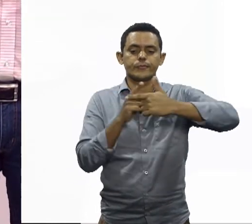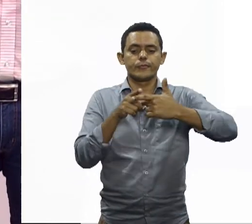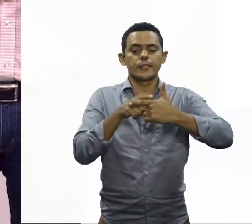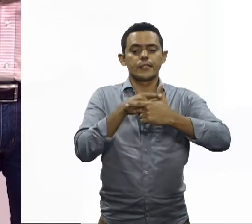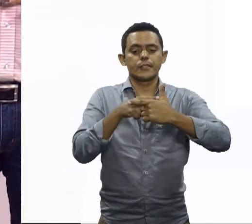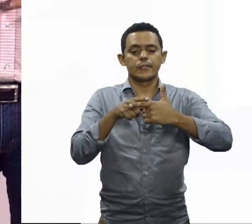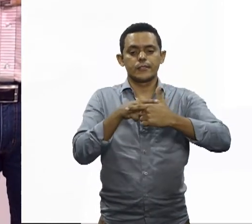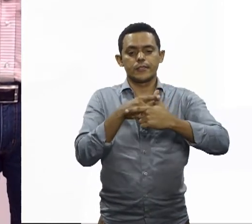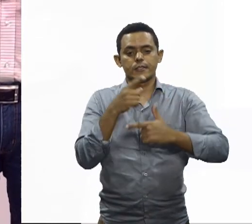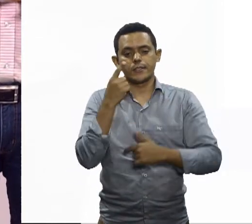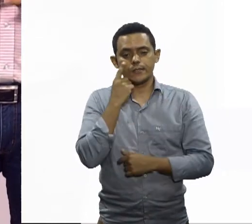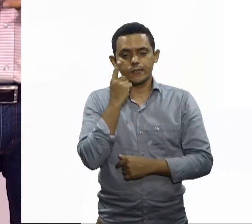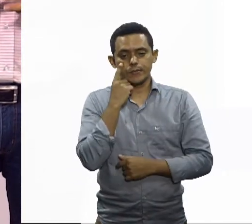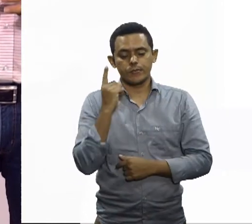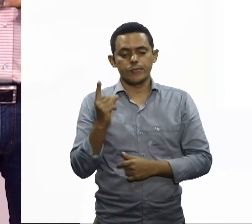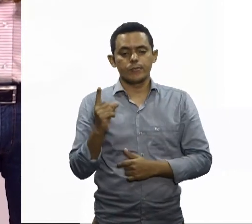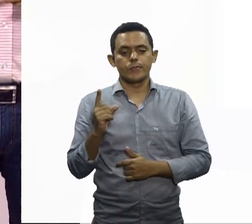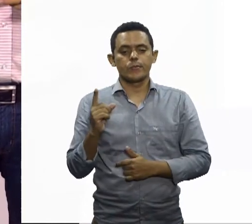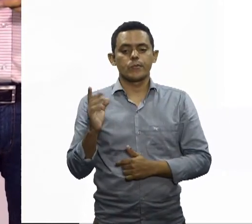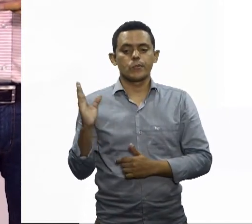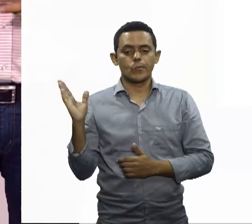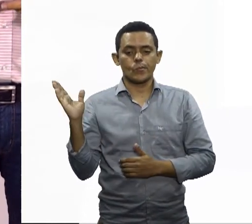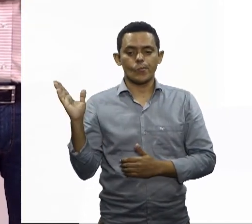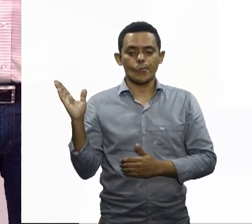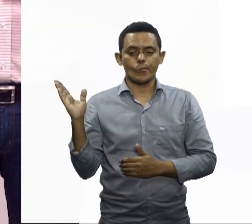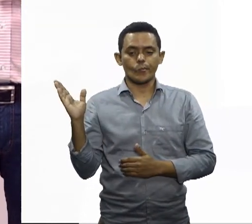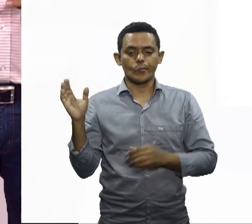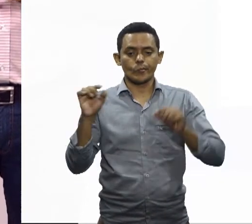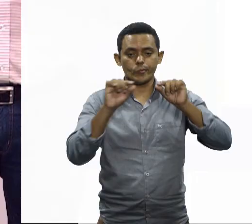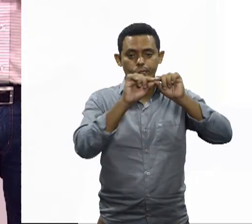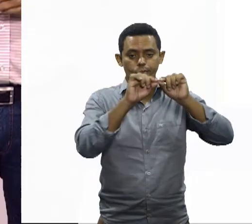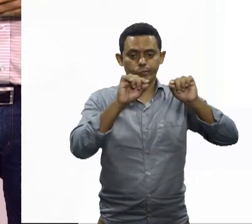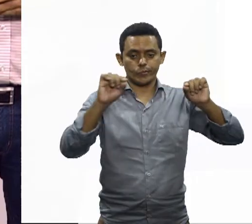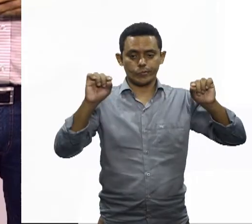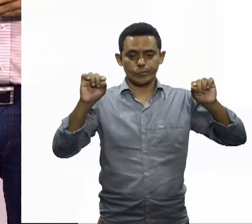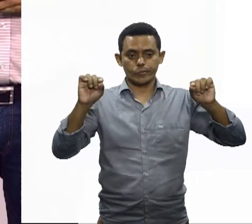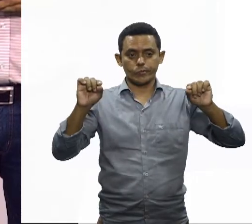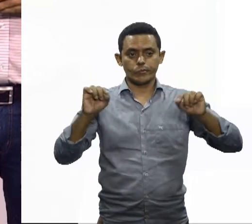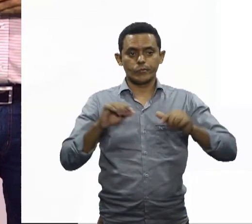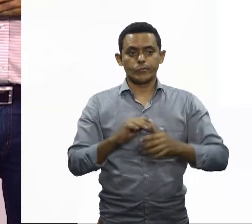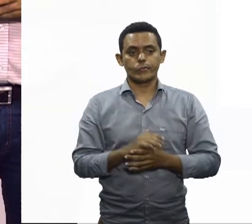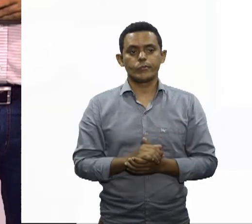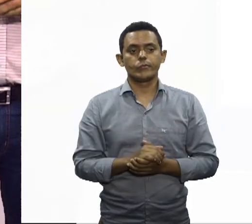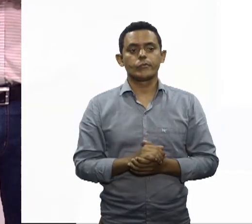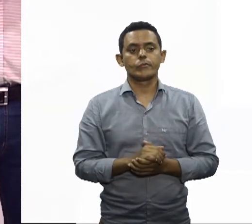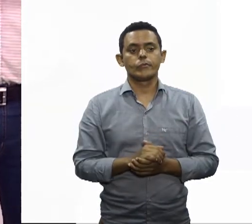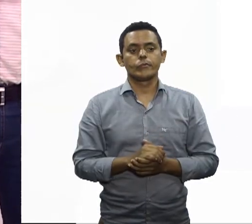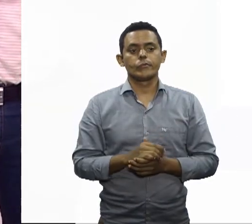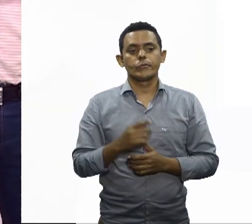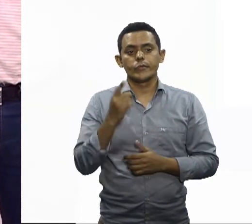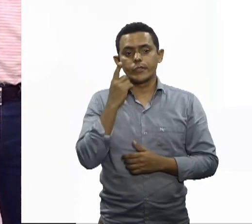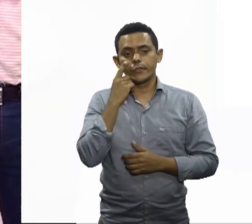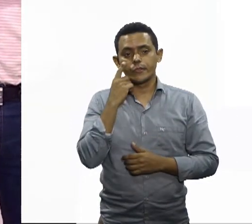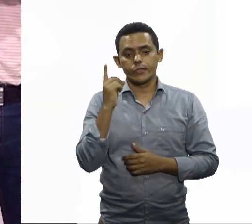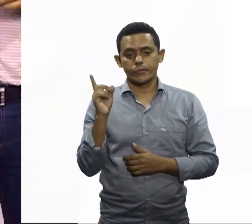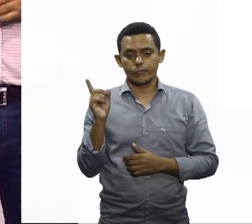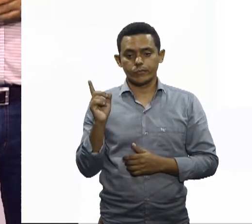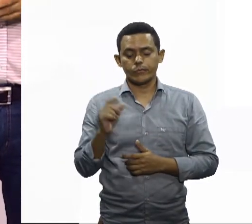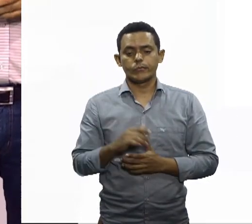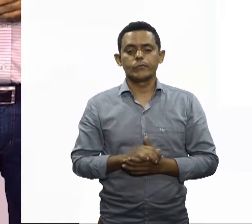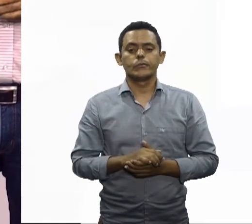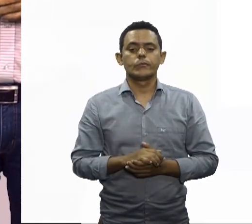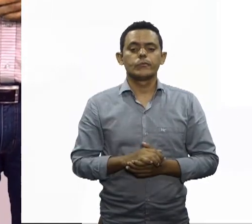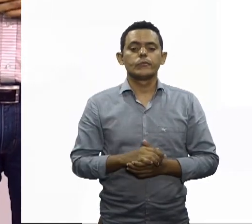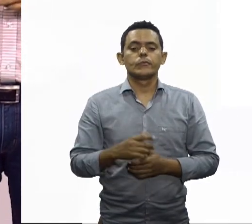hectômetro, decâmetro, metro, decímetro, centímetro e milímetro. Então, pessoal, a unidade que nós encontramos